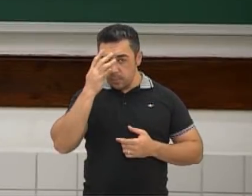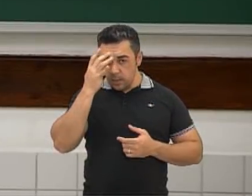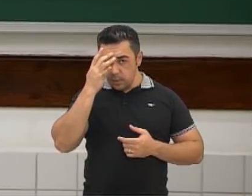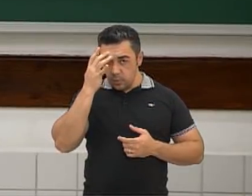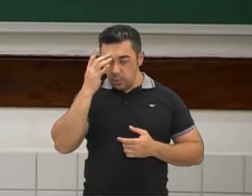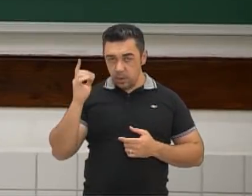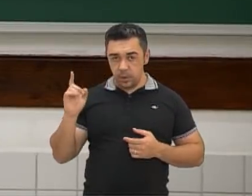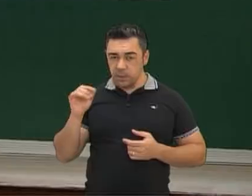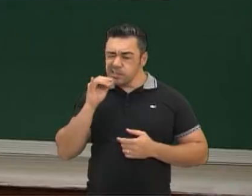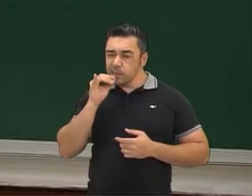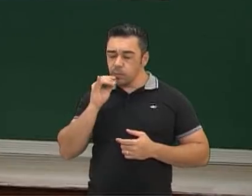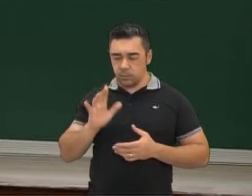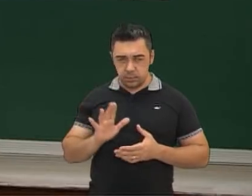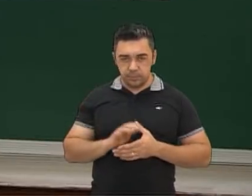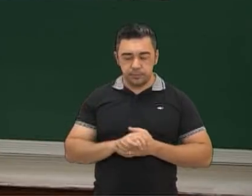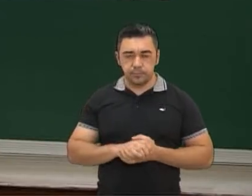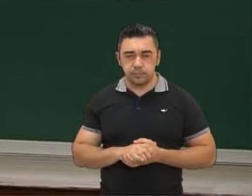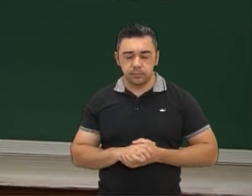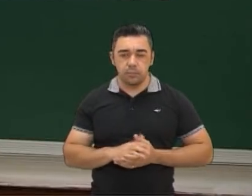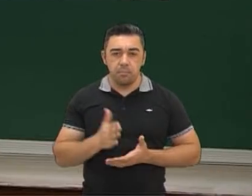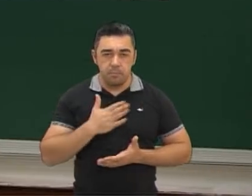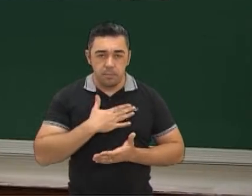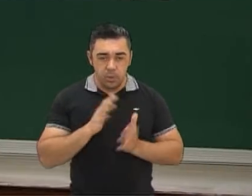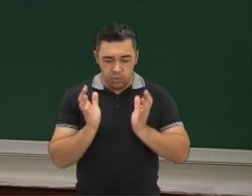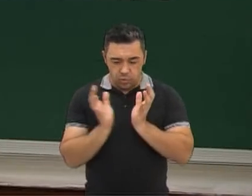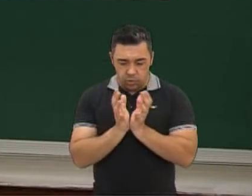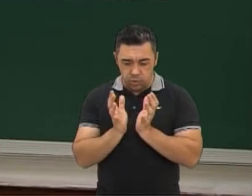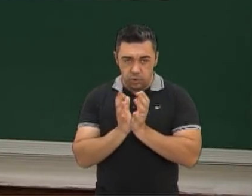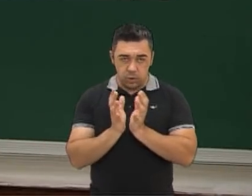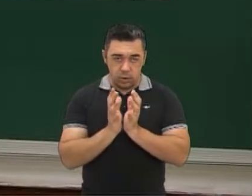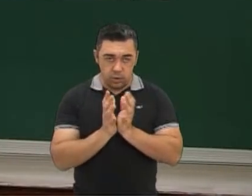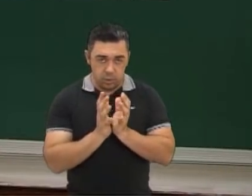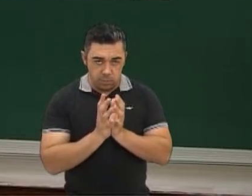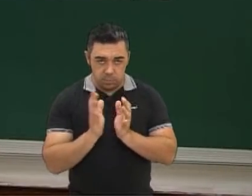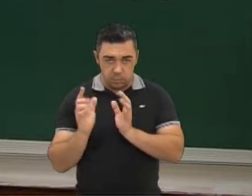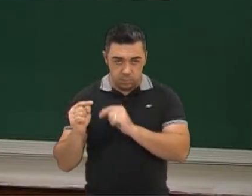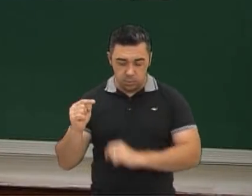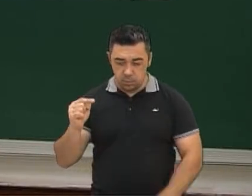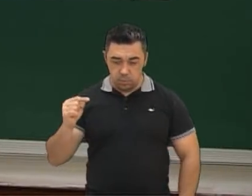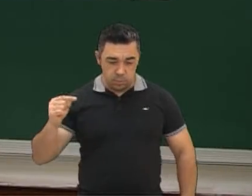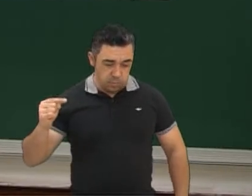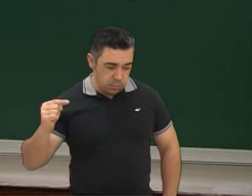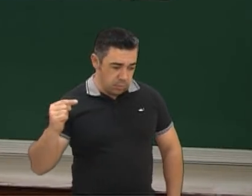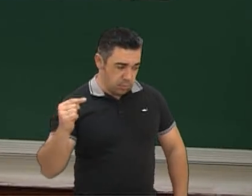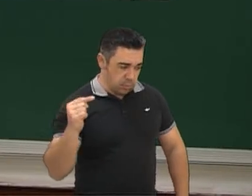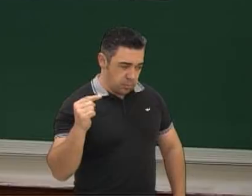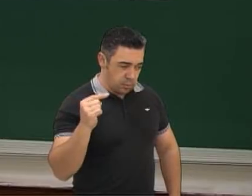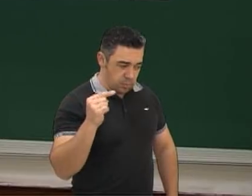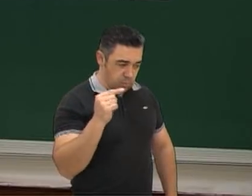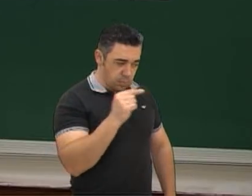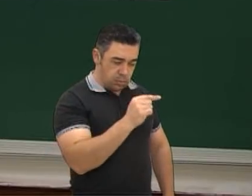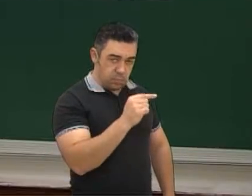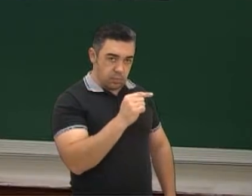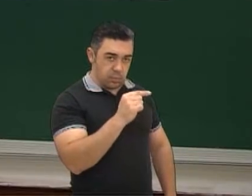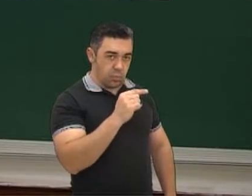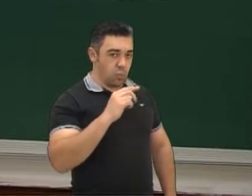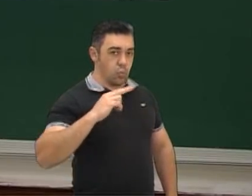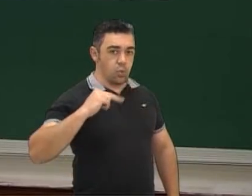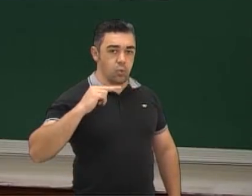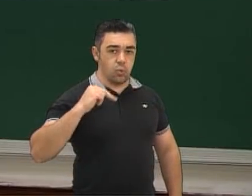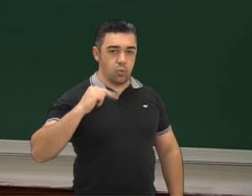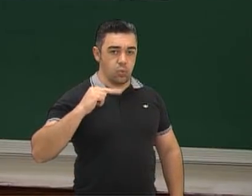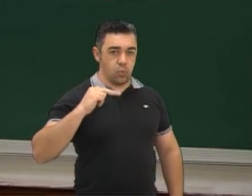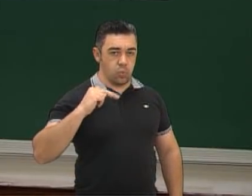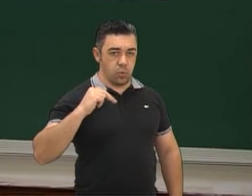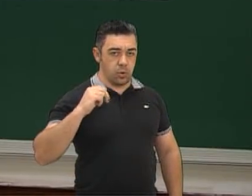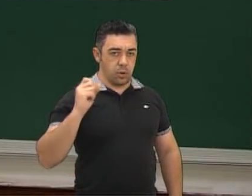jogadores. Então, olha só, se o meu time ataca nesse sentido, o meu passe com a bola nunca pode ser no